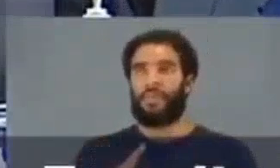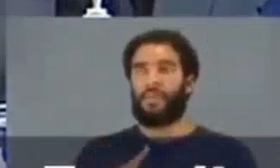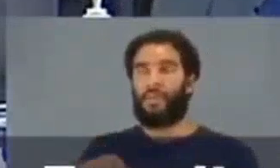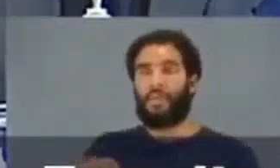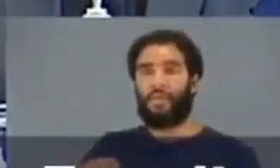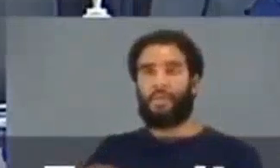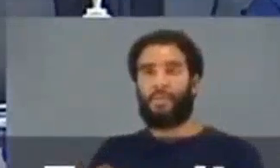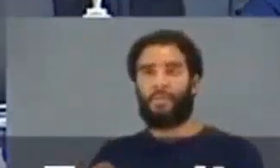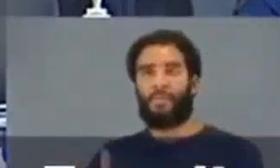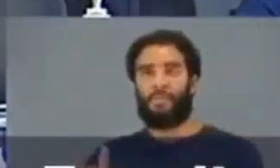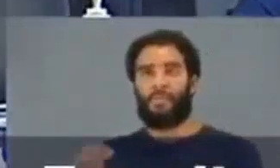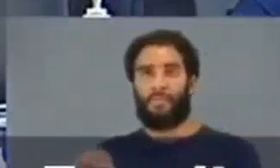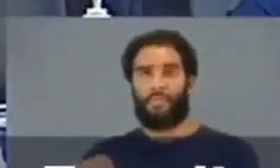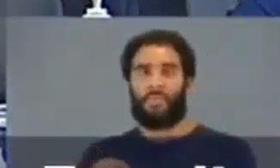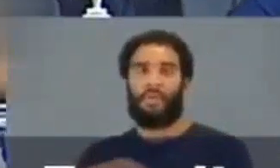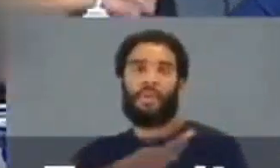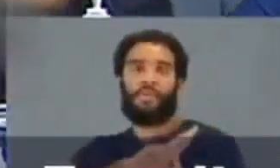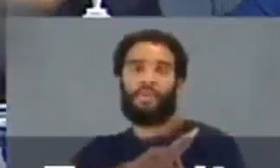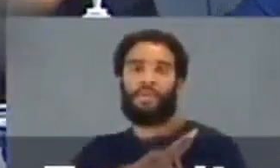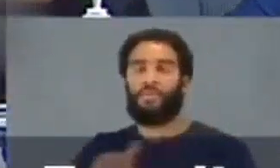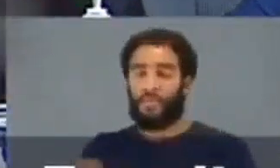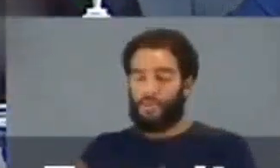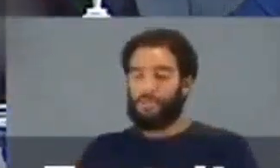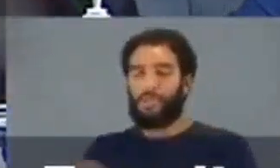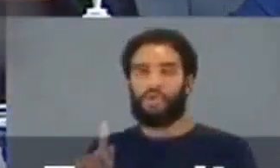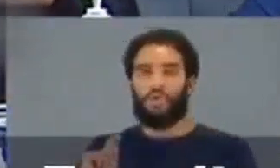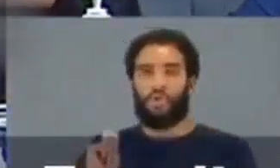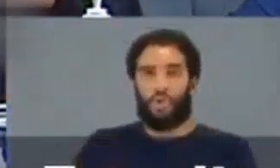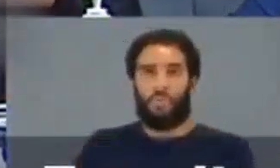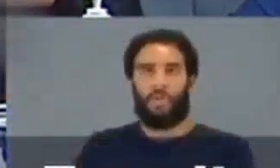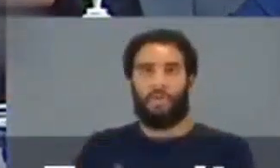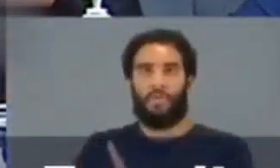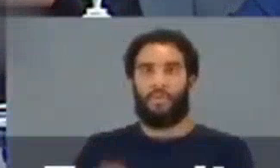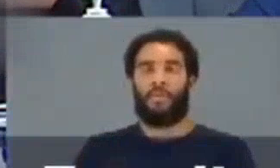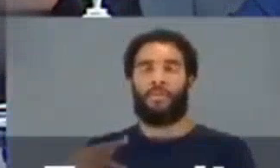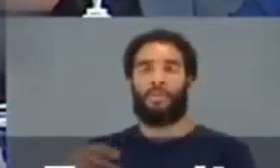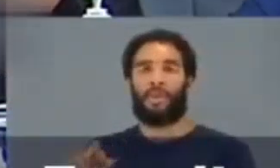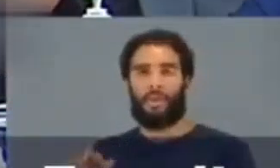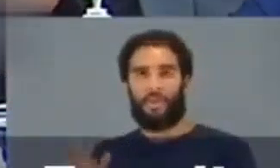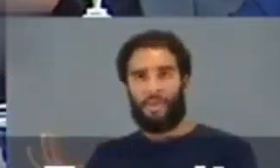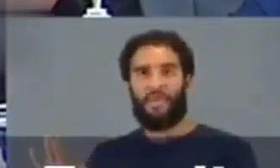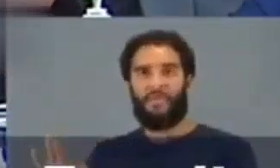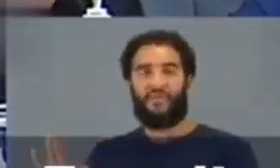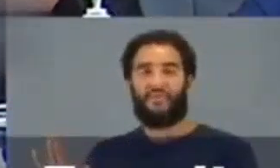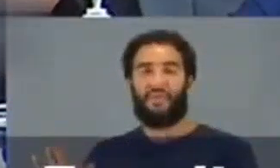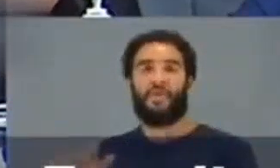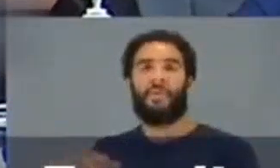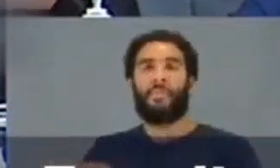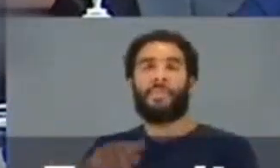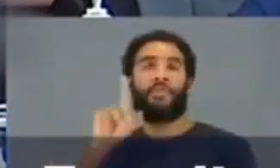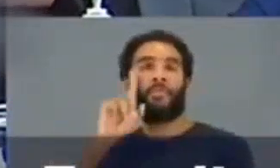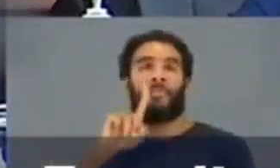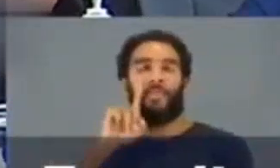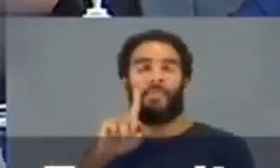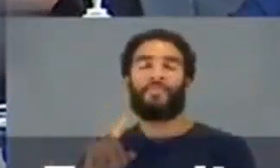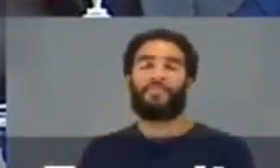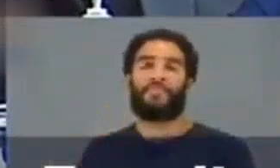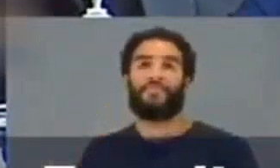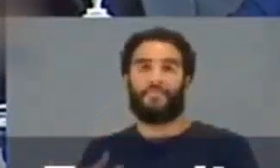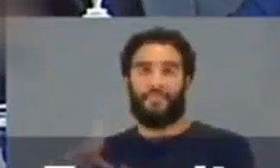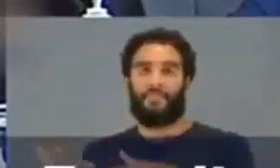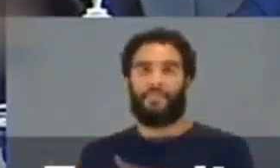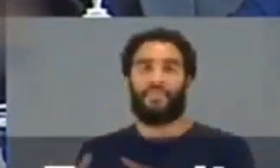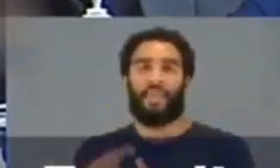ele foi responsável pelo escritório de compras da Polícia Rodoviária Federal em Washington. Ele, em sua página pessoal, ele é apoiador